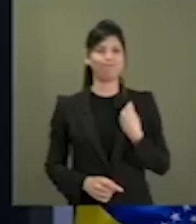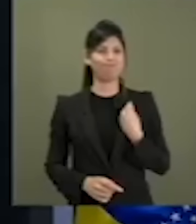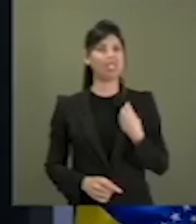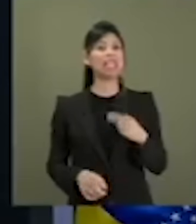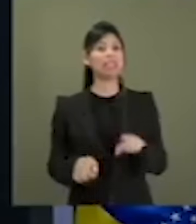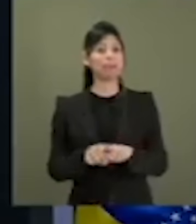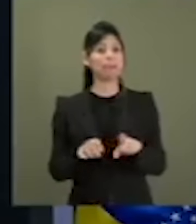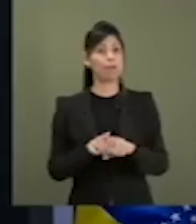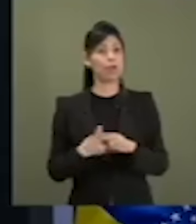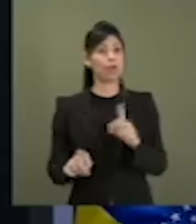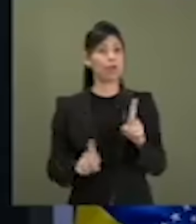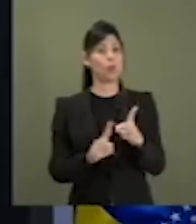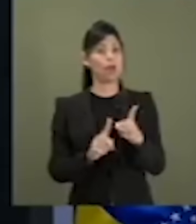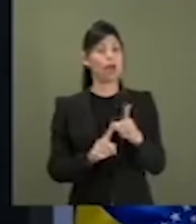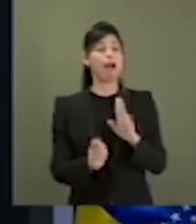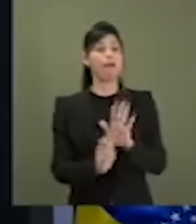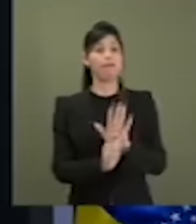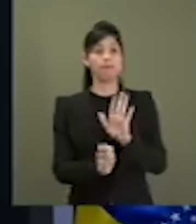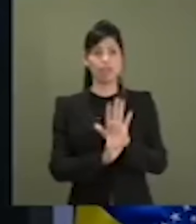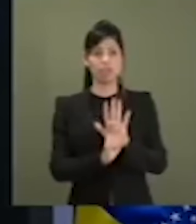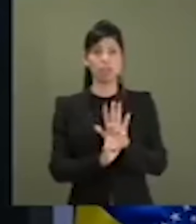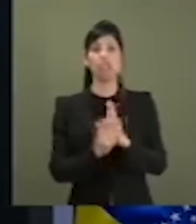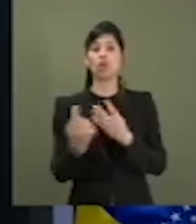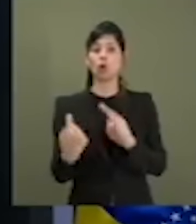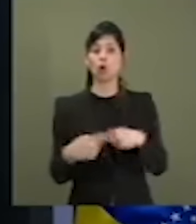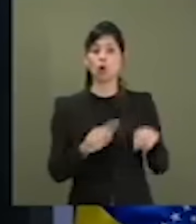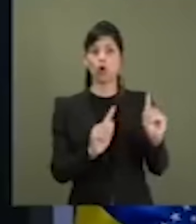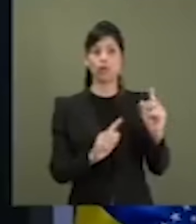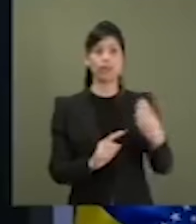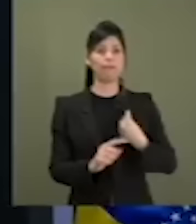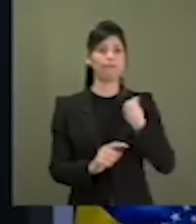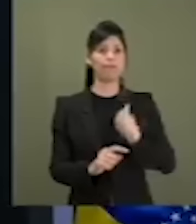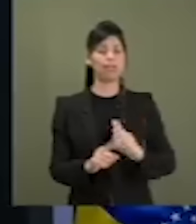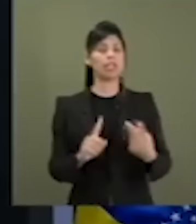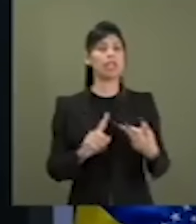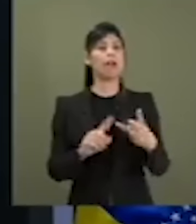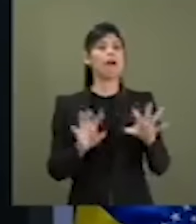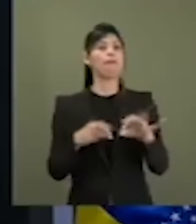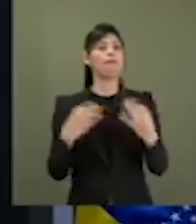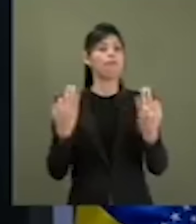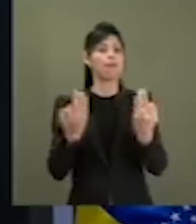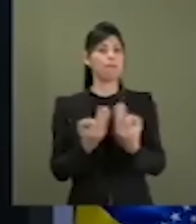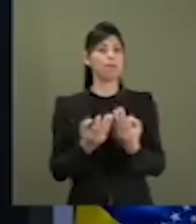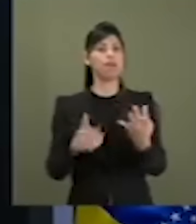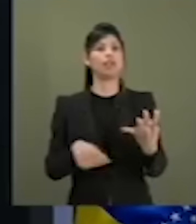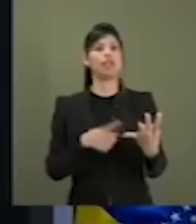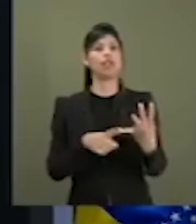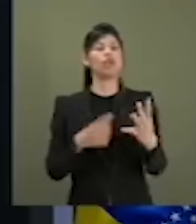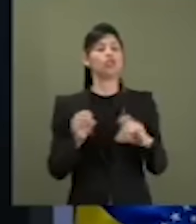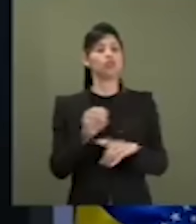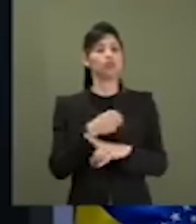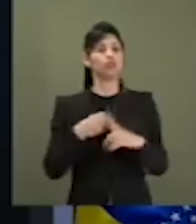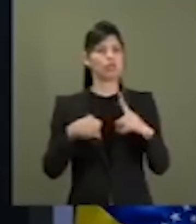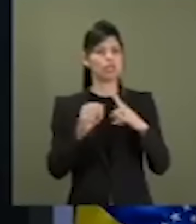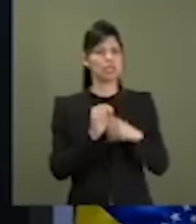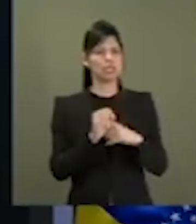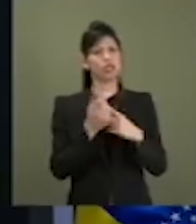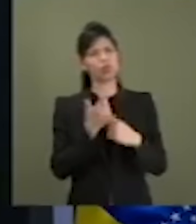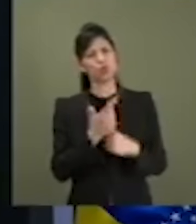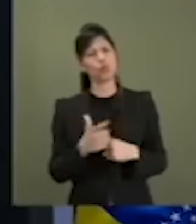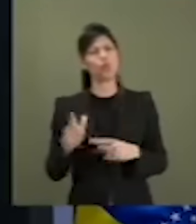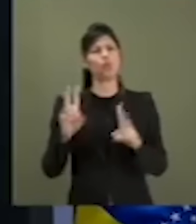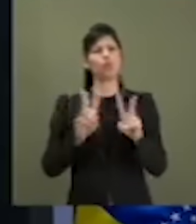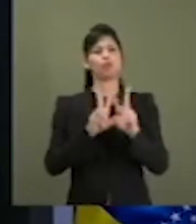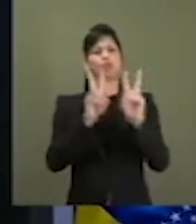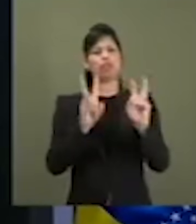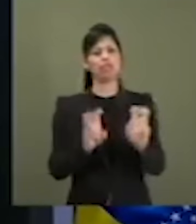drogas, porque também afeta a vida, afeta a família, afeta a sociedade. Mas outros temas têm seguido nessa mesma direção